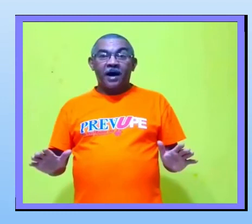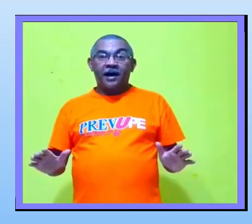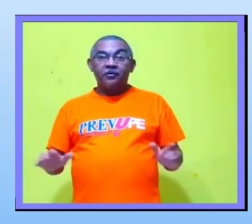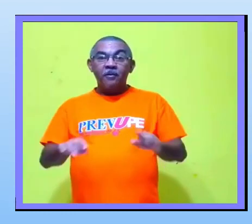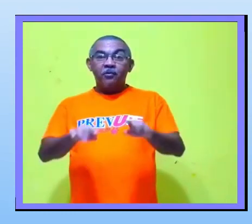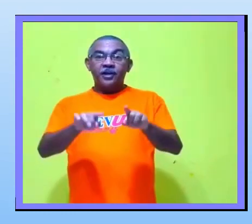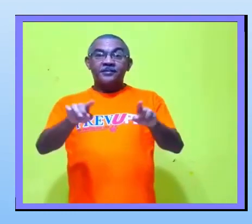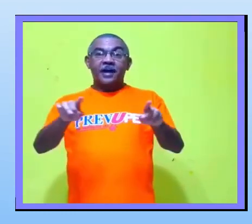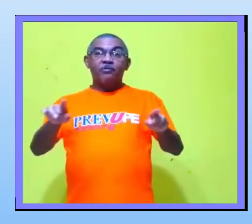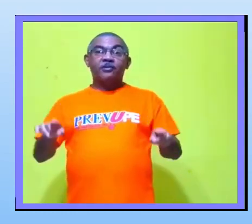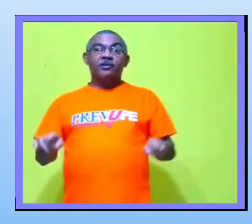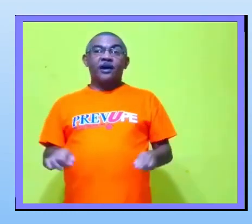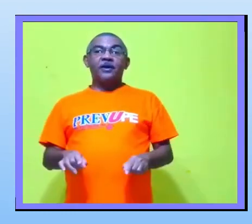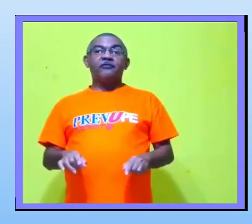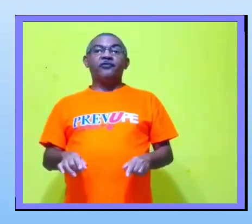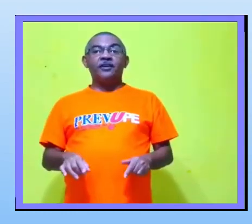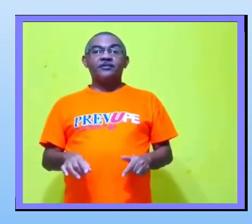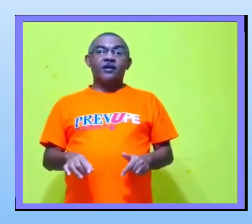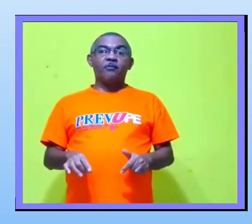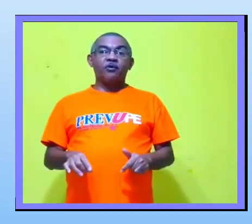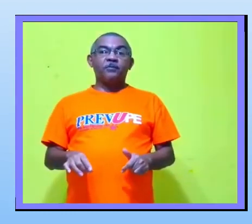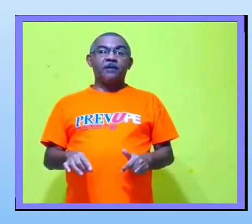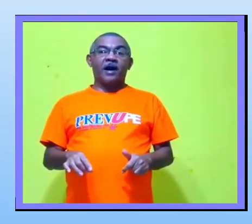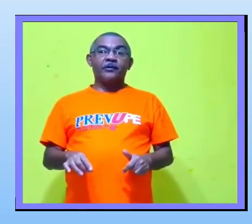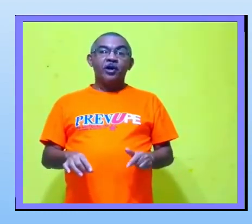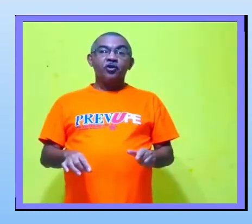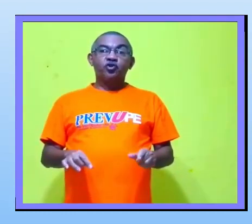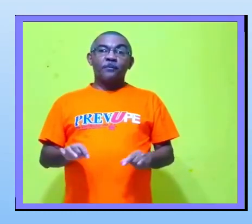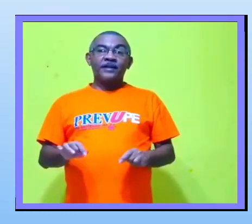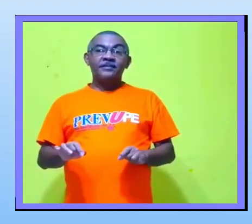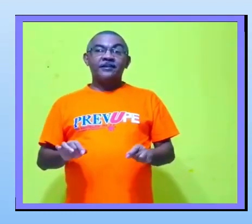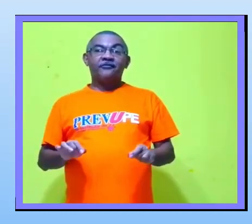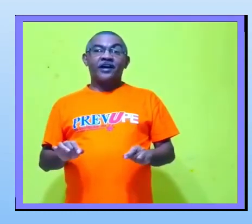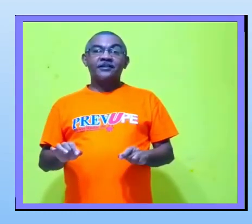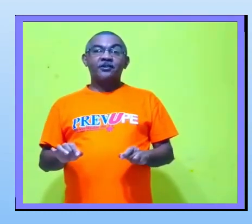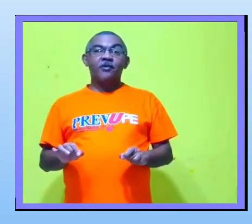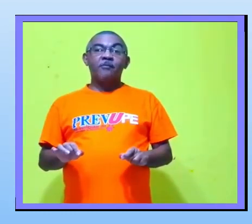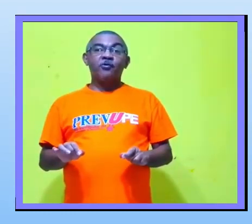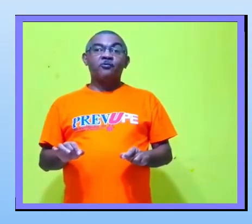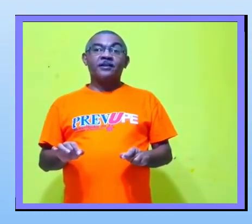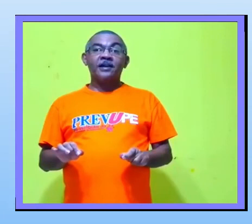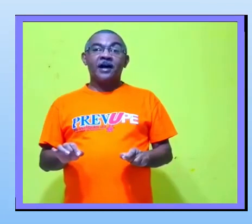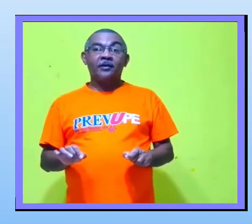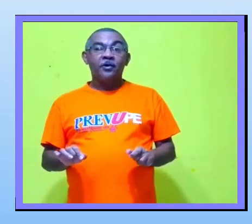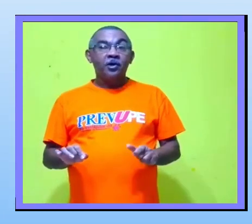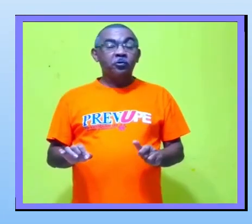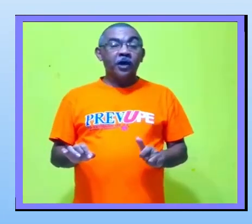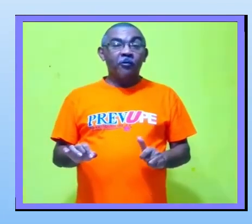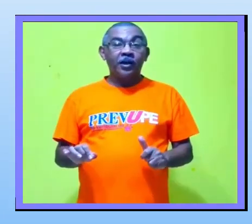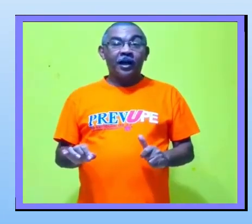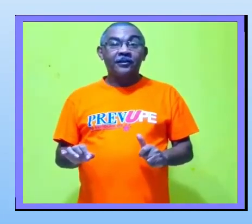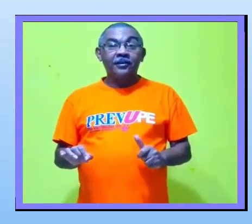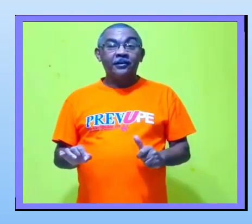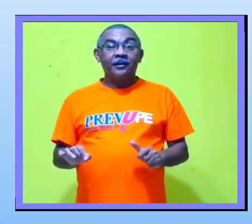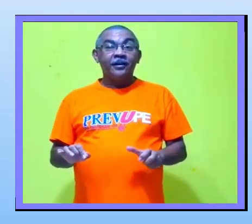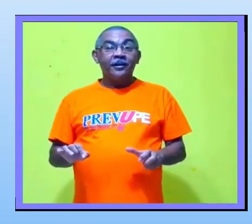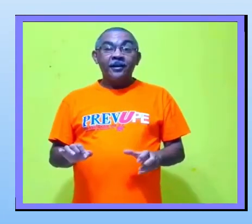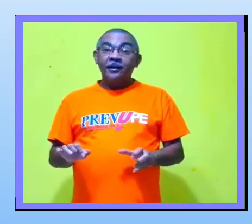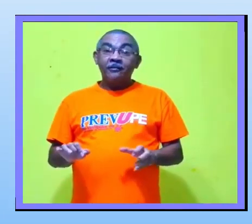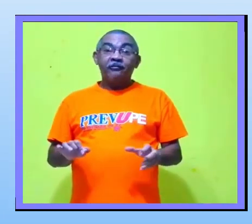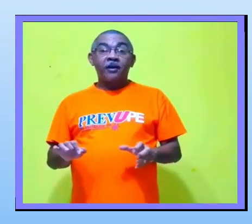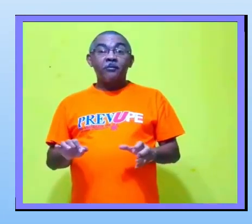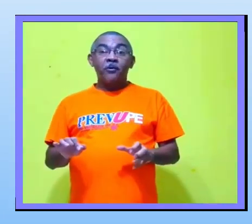carbono primário, porque esses carbonos que estão na periferia são carbono primário. Tu só precisa identificar se tem um carbono quaternário. Tu dá uma